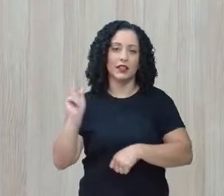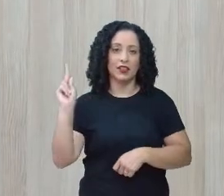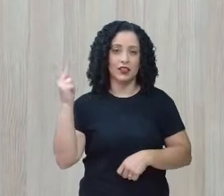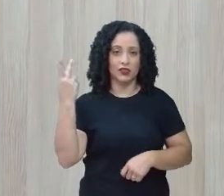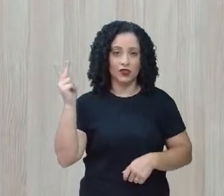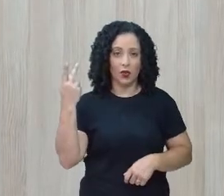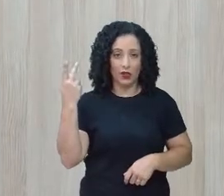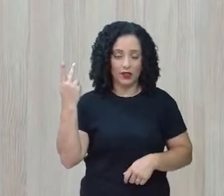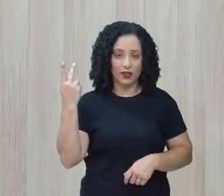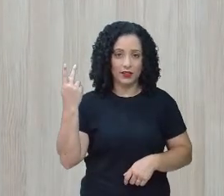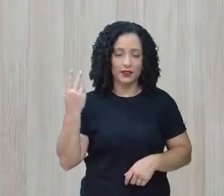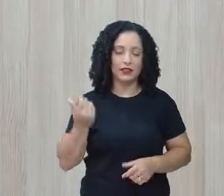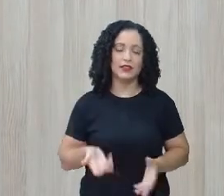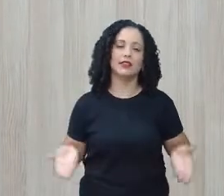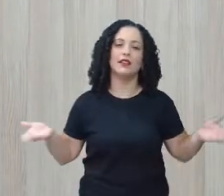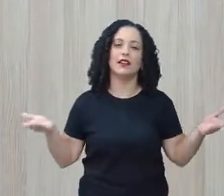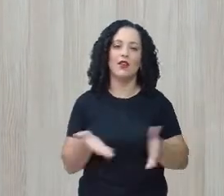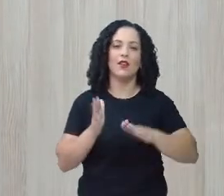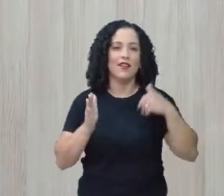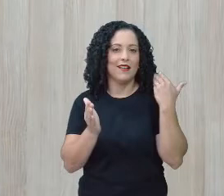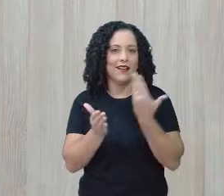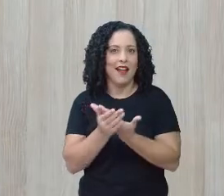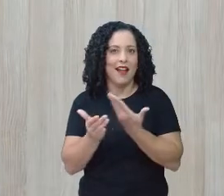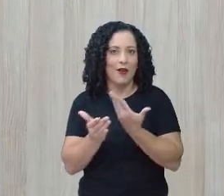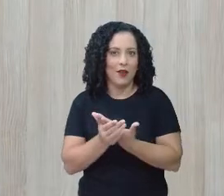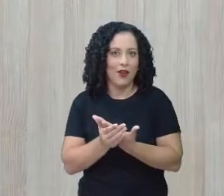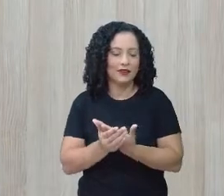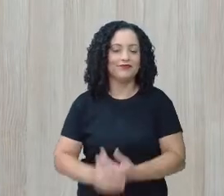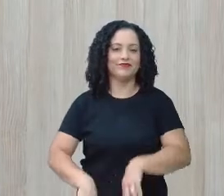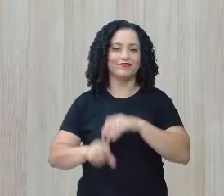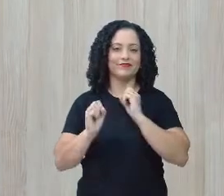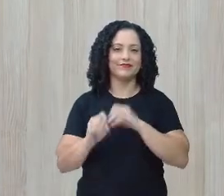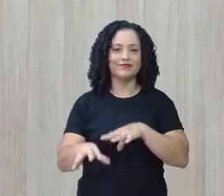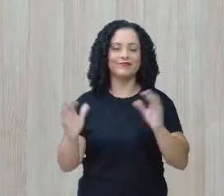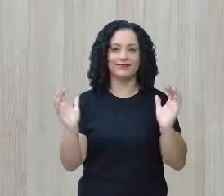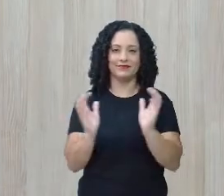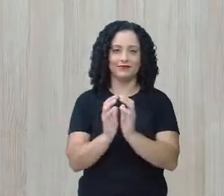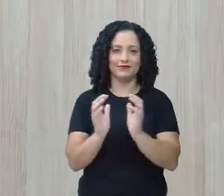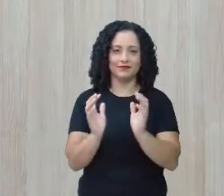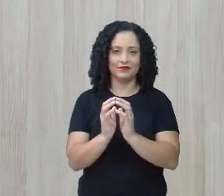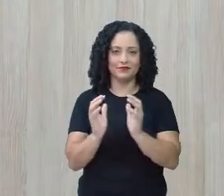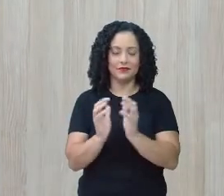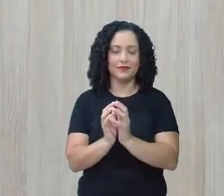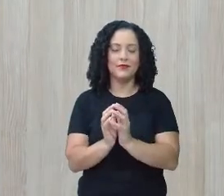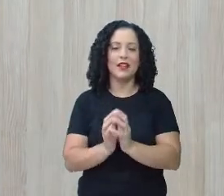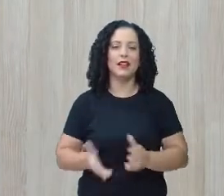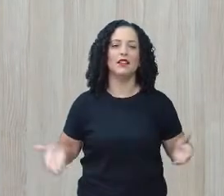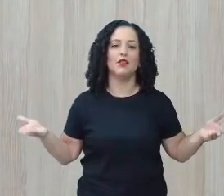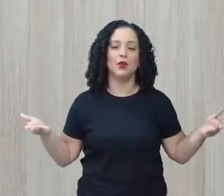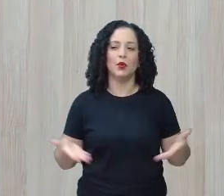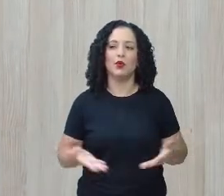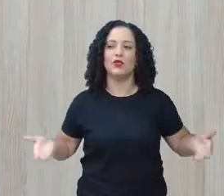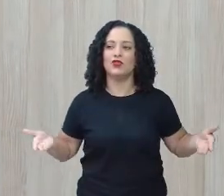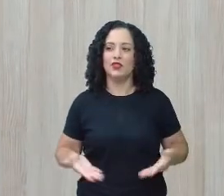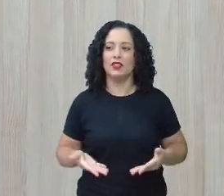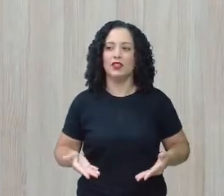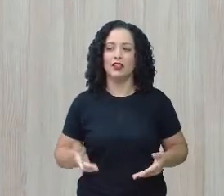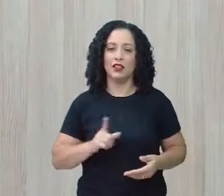uma aula desse projeto maravilhoso que é o Educa Recife. Então, hoje nós